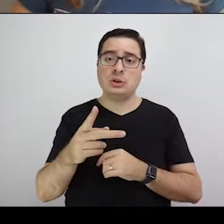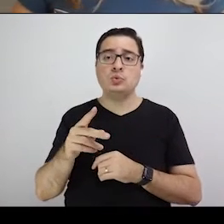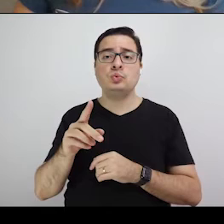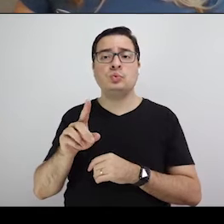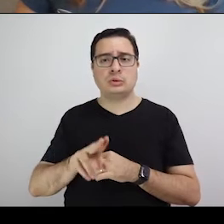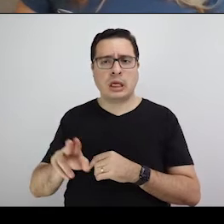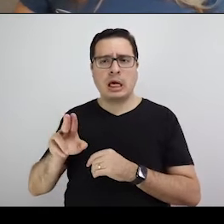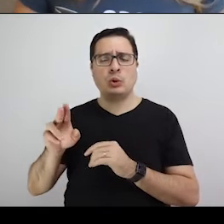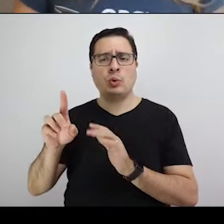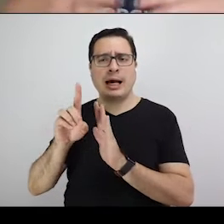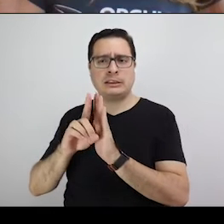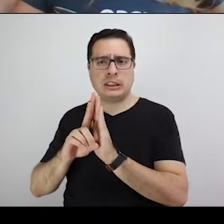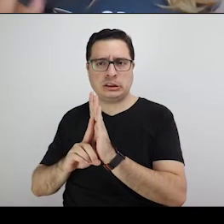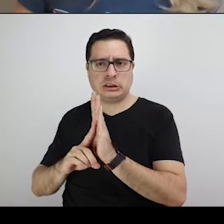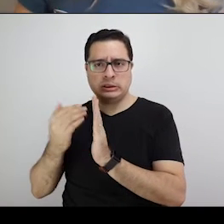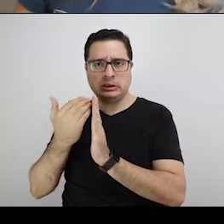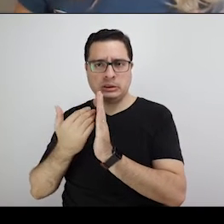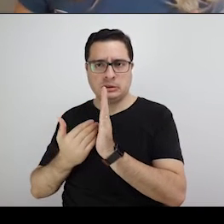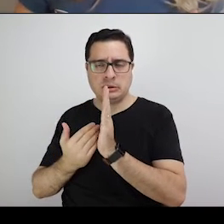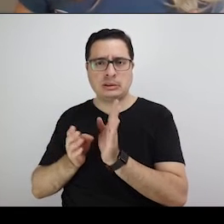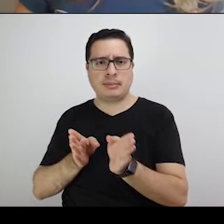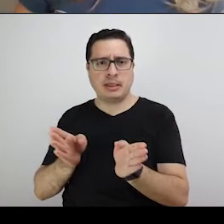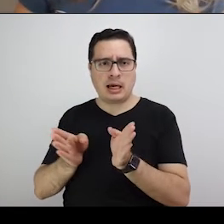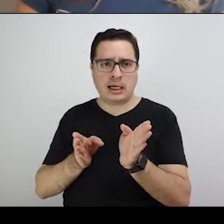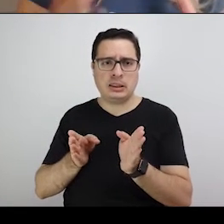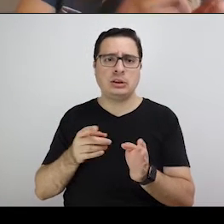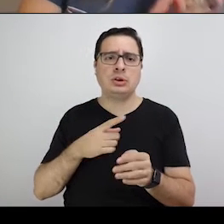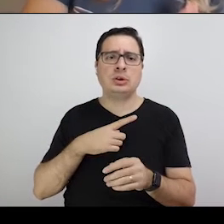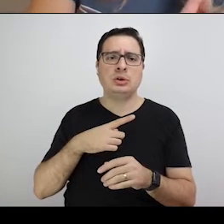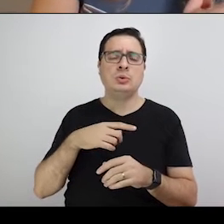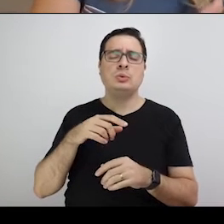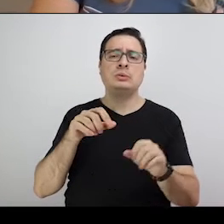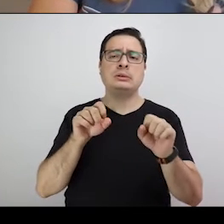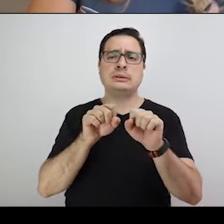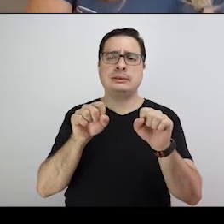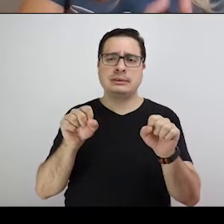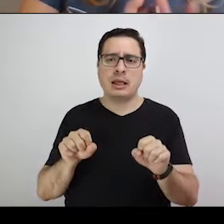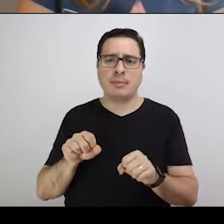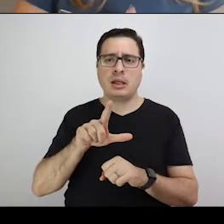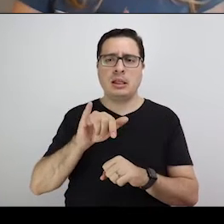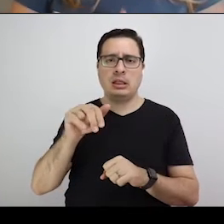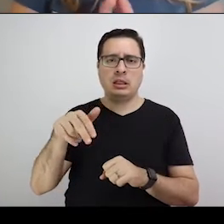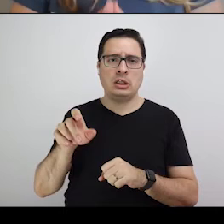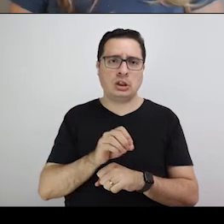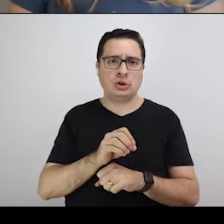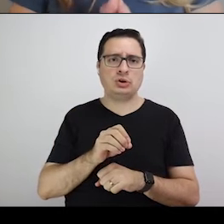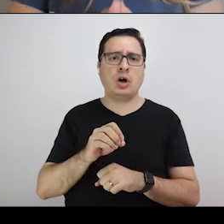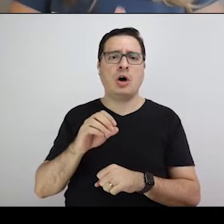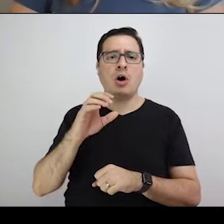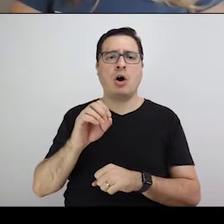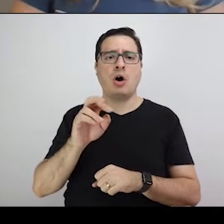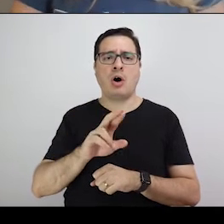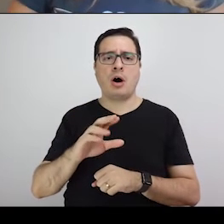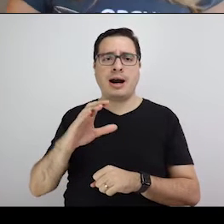as boas práticas, num sistema operacional Linux, né, numa distribuição Orca, que foi criada também por